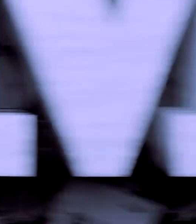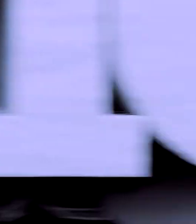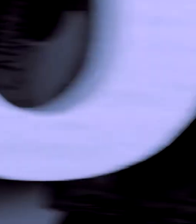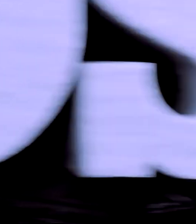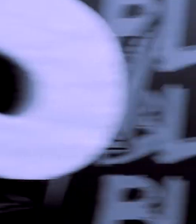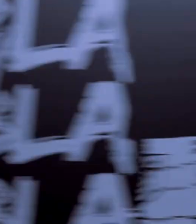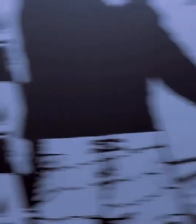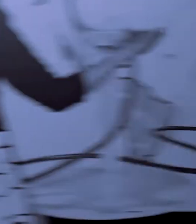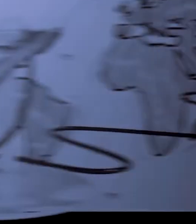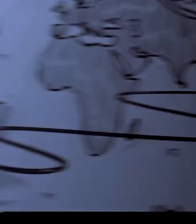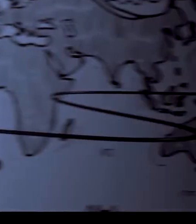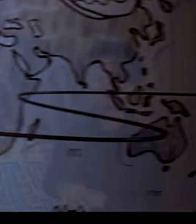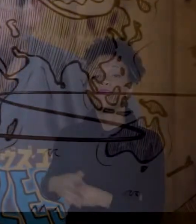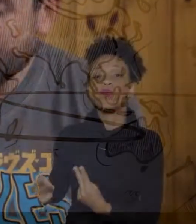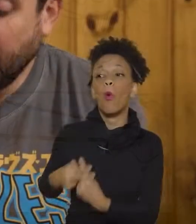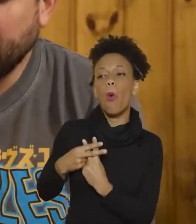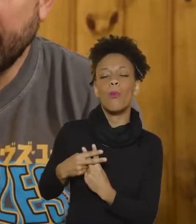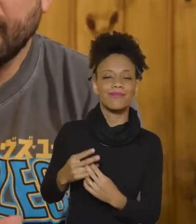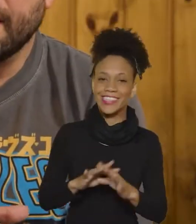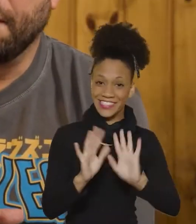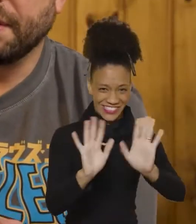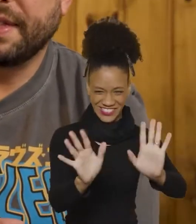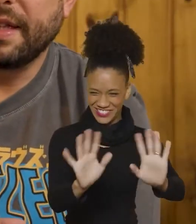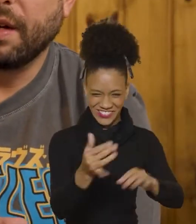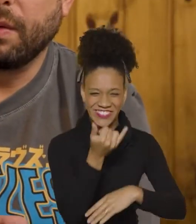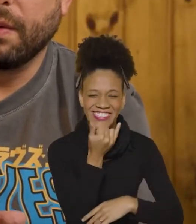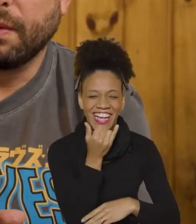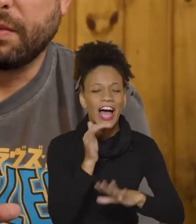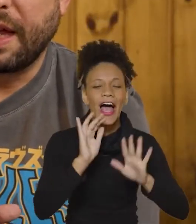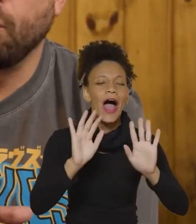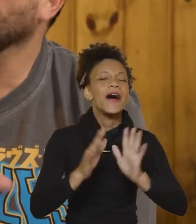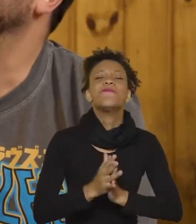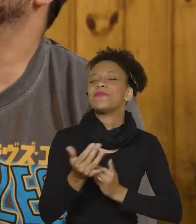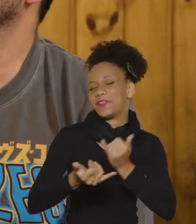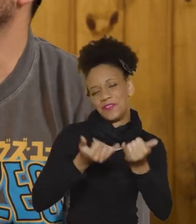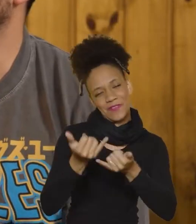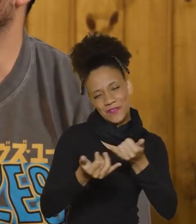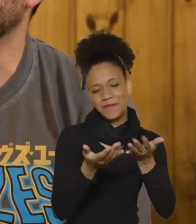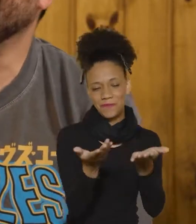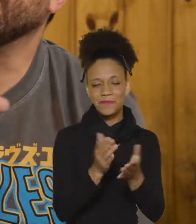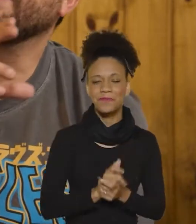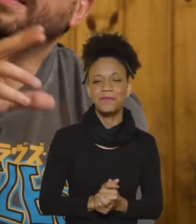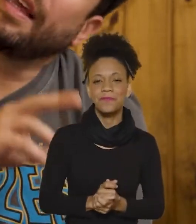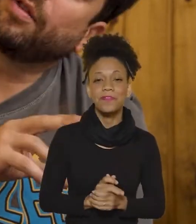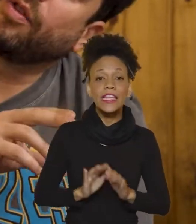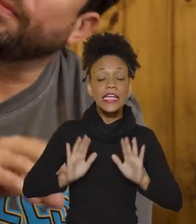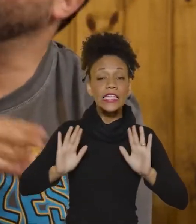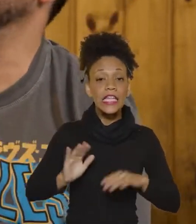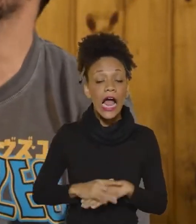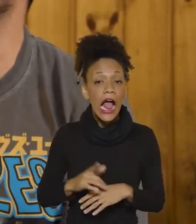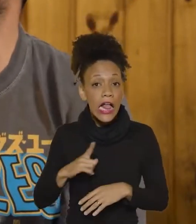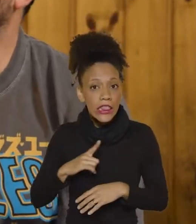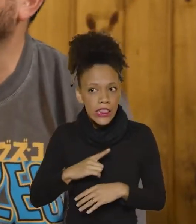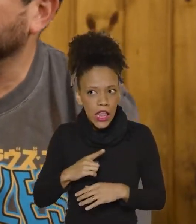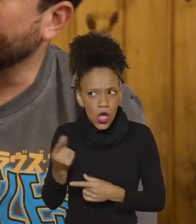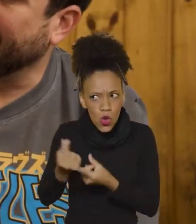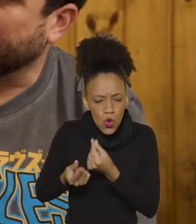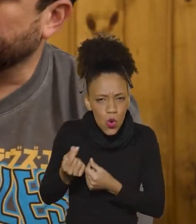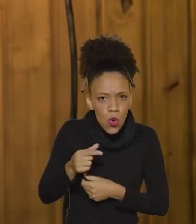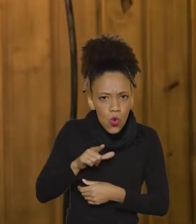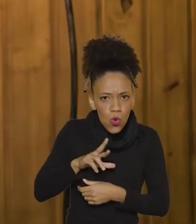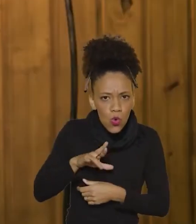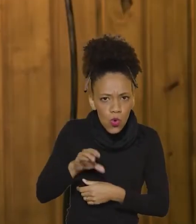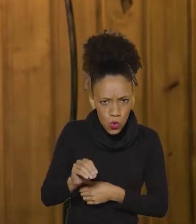Ah não você então tem um lucro entre 500 mil a 1 milhão